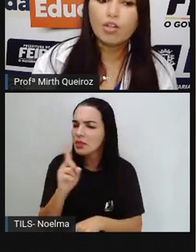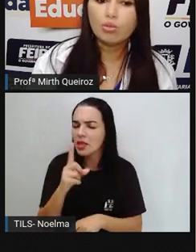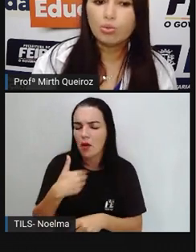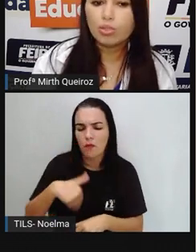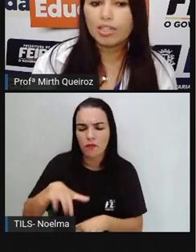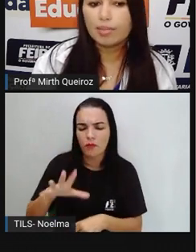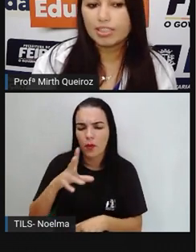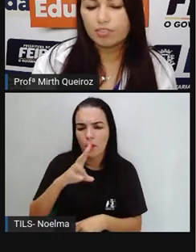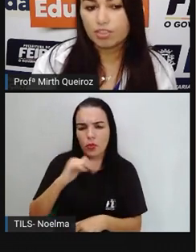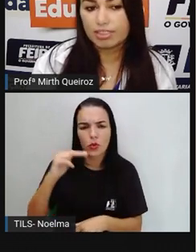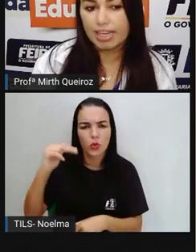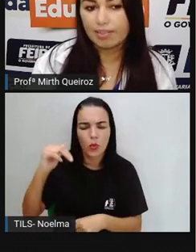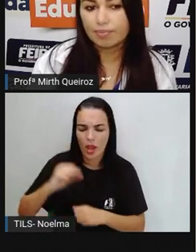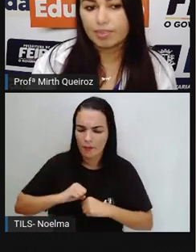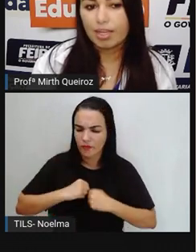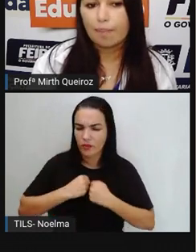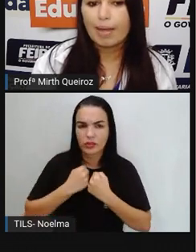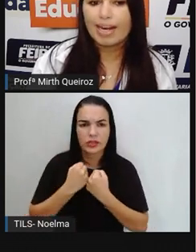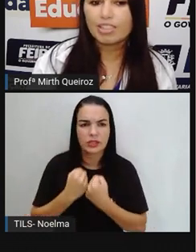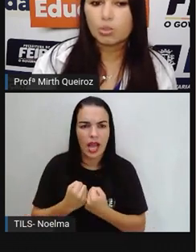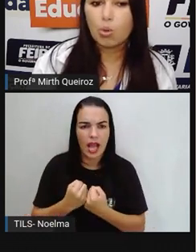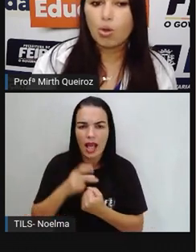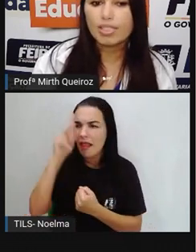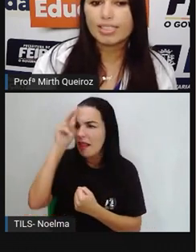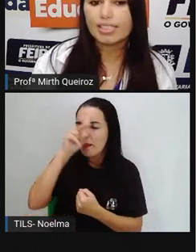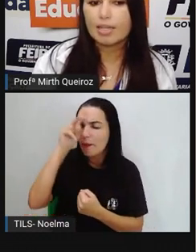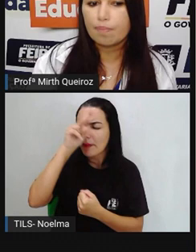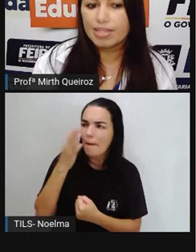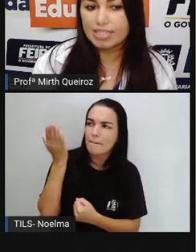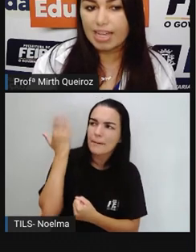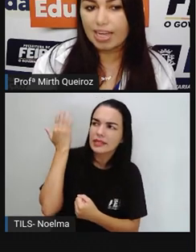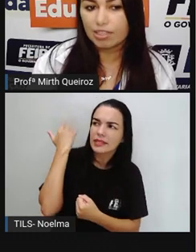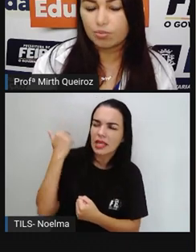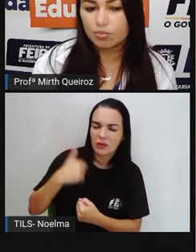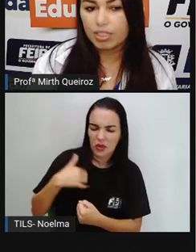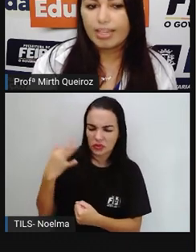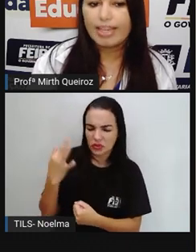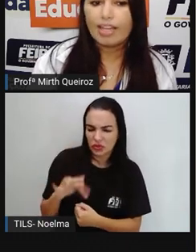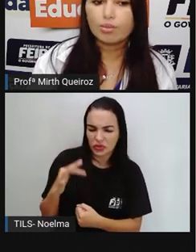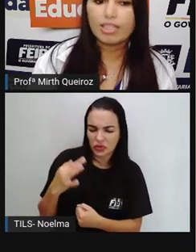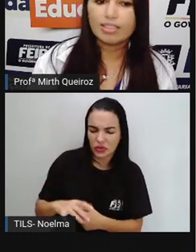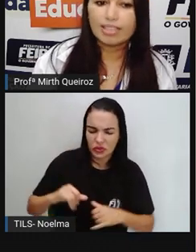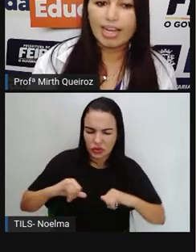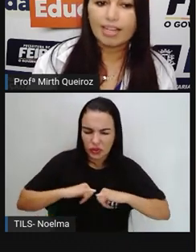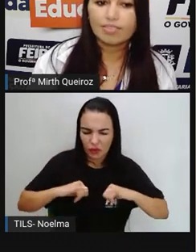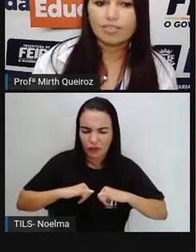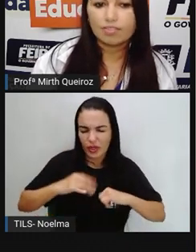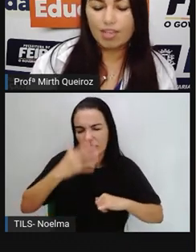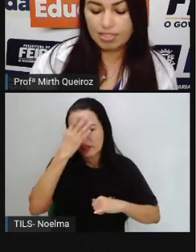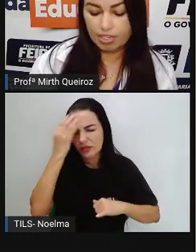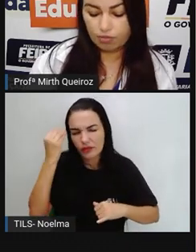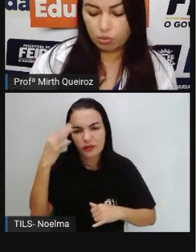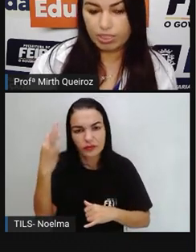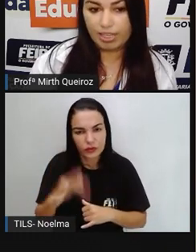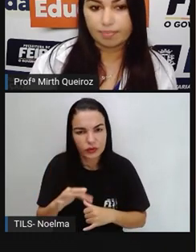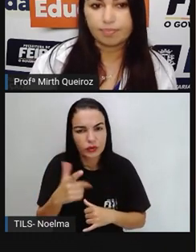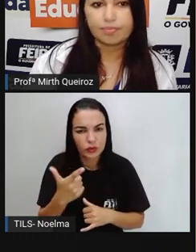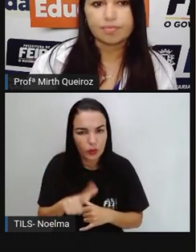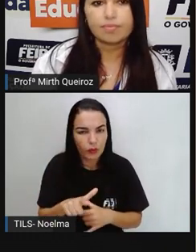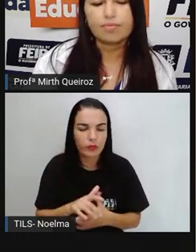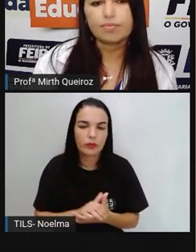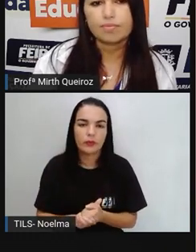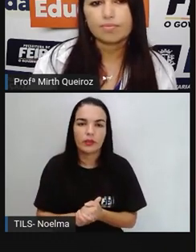não vou nunca me esforçar para as coisas que passaram eu tentar fazer voltar."